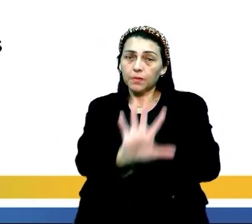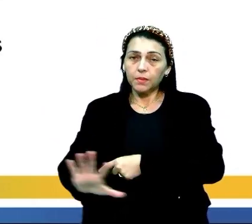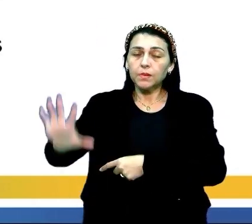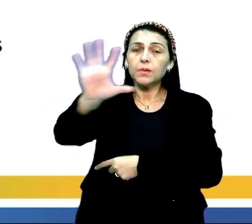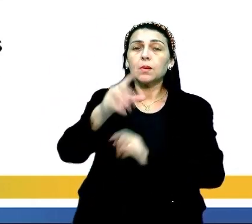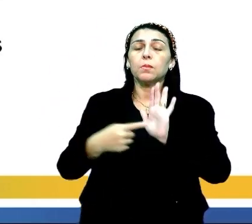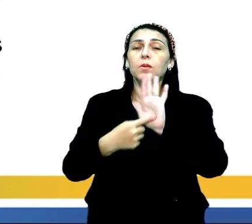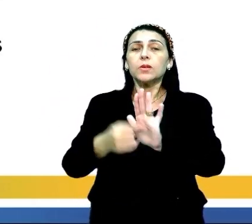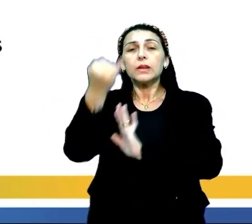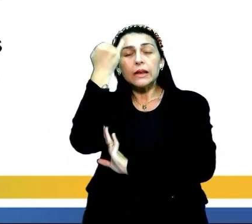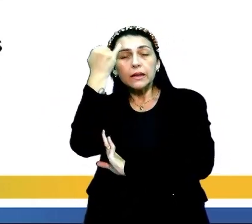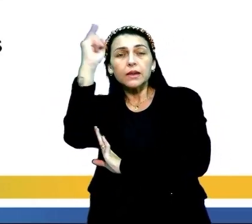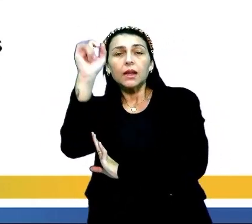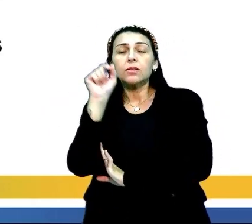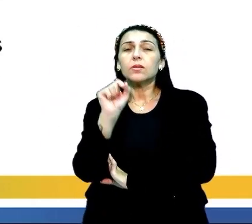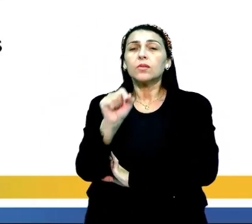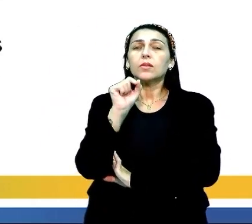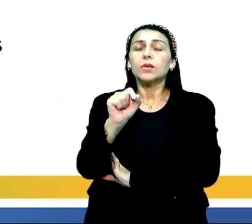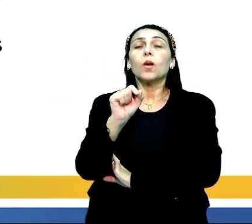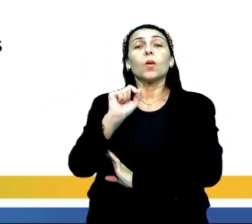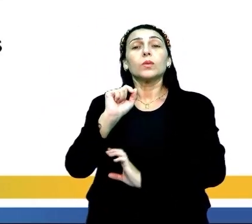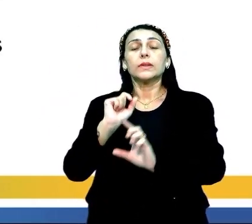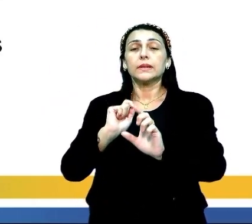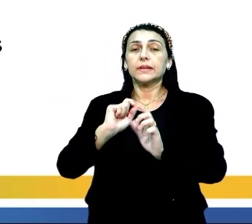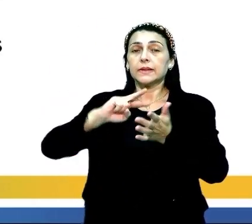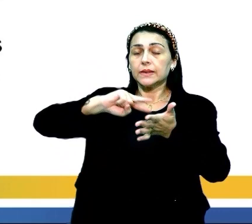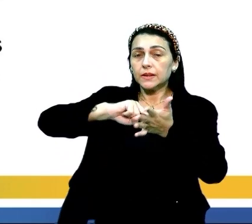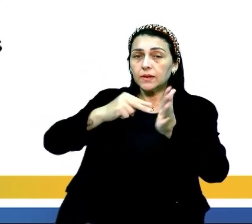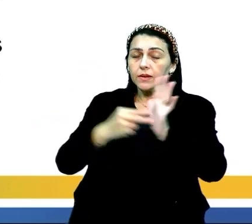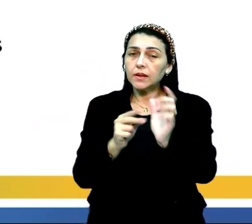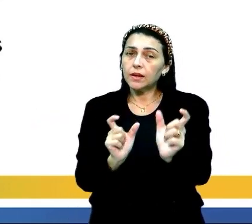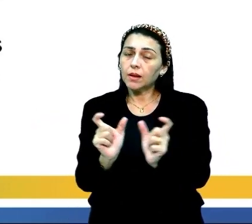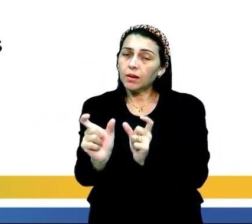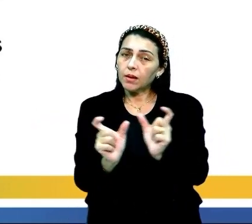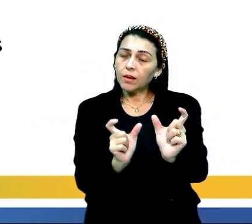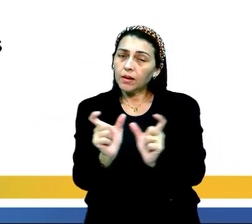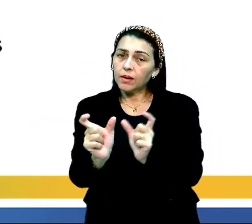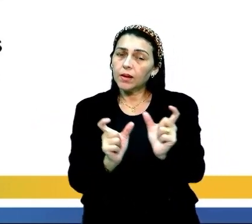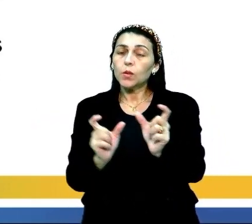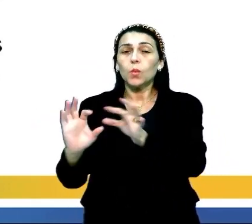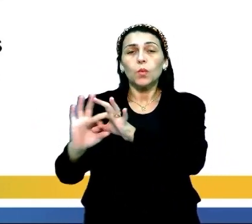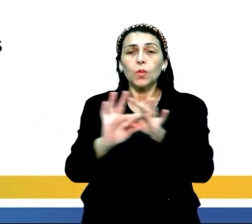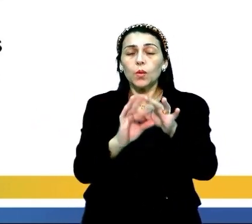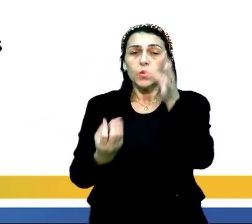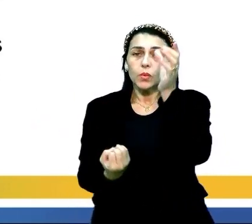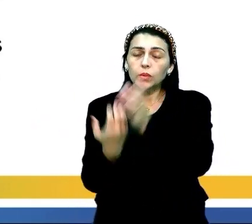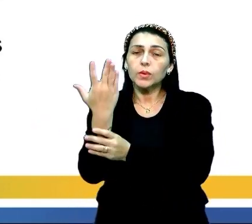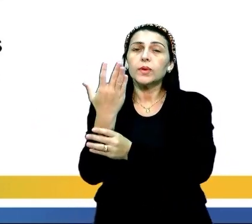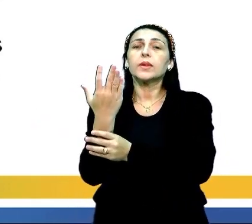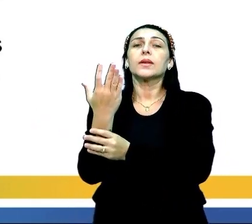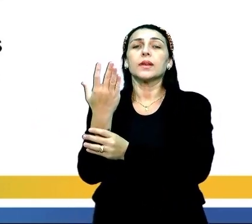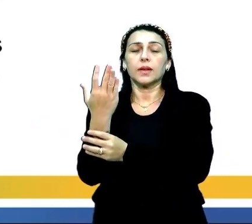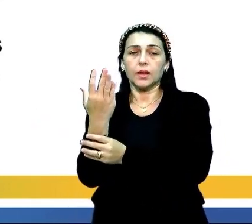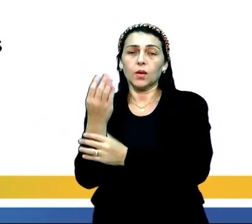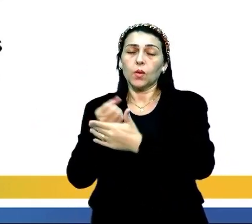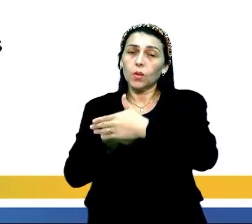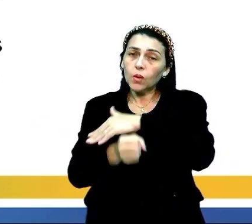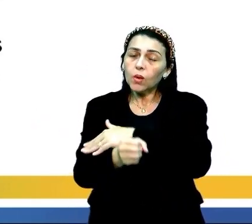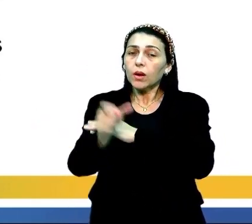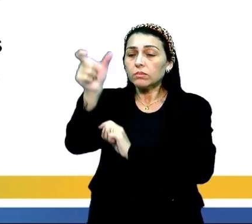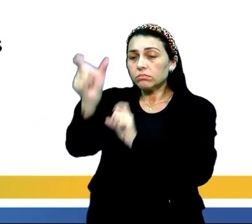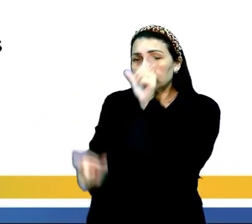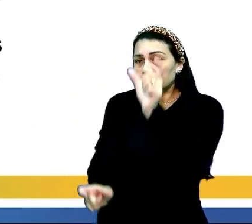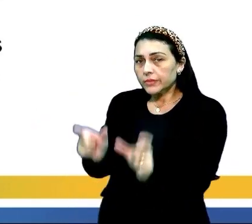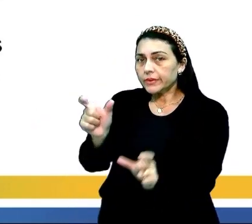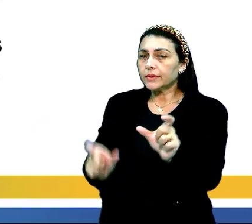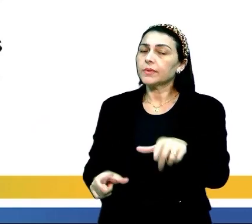a ideia de que o significado das palavras procede do contexto em que se inserem seus usuários.